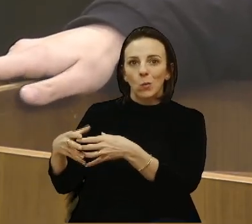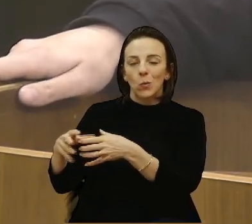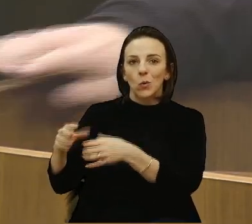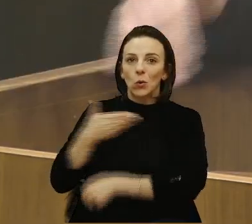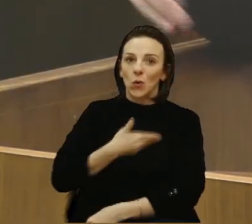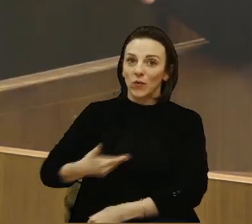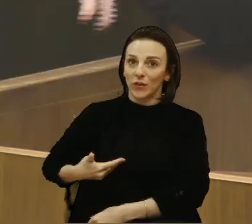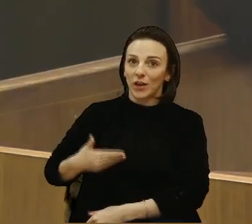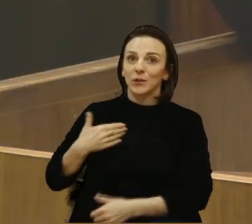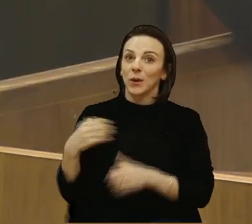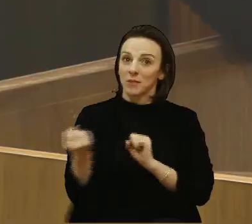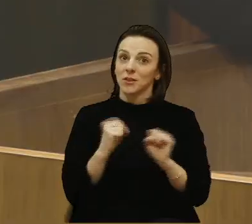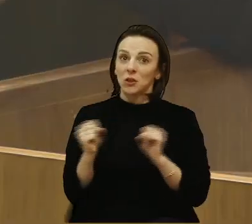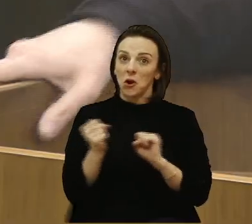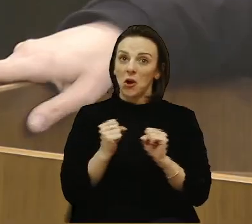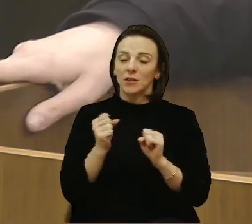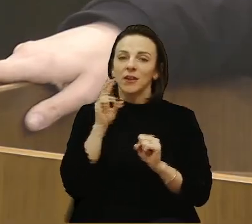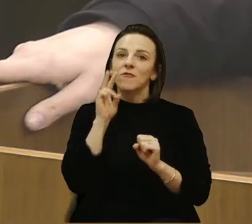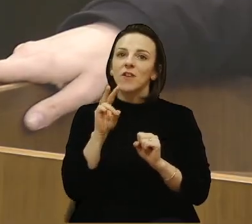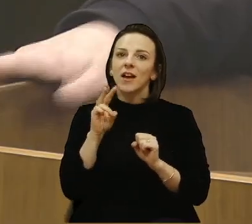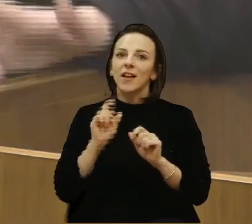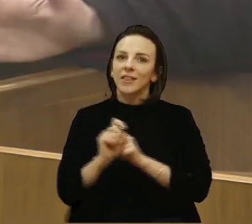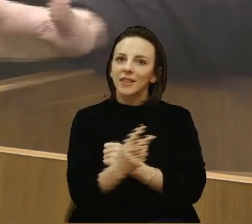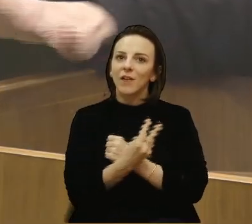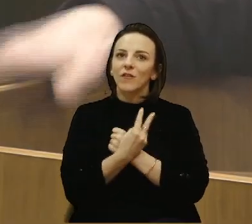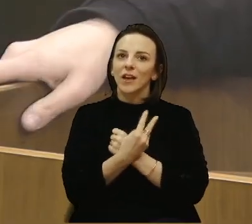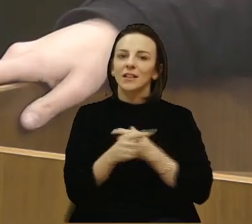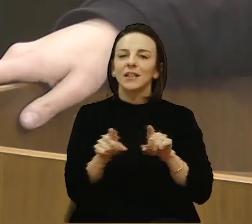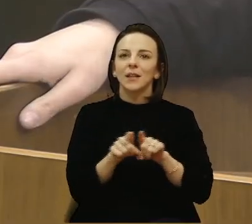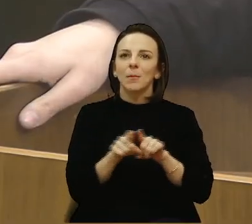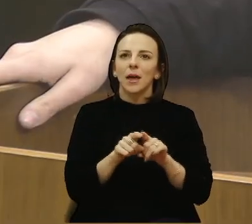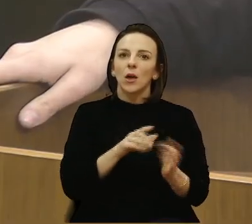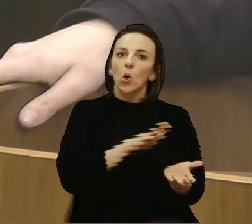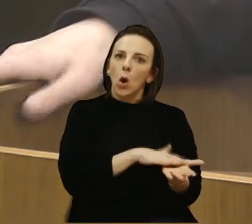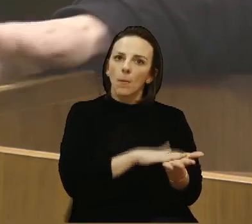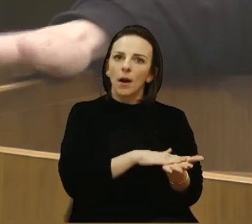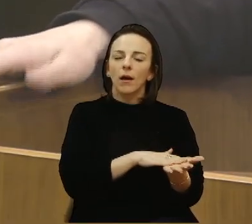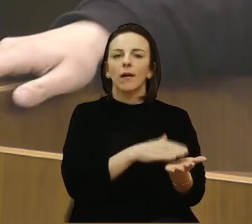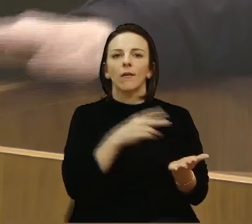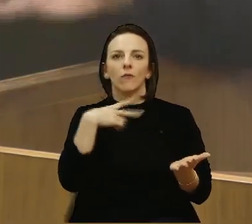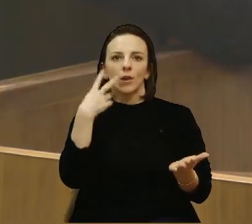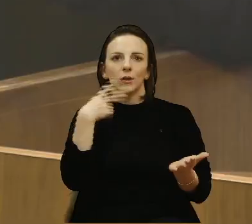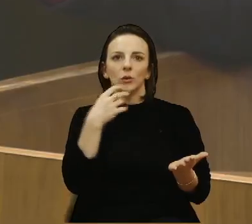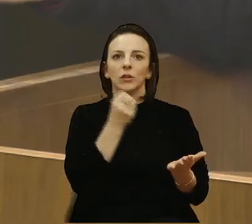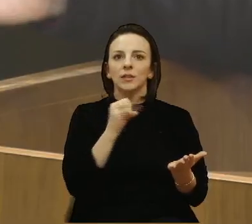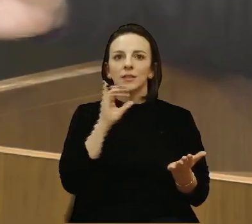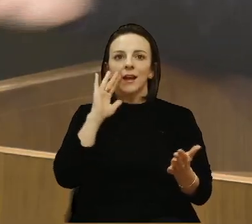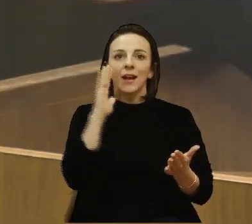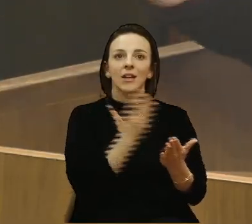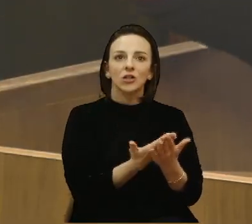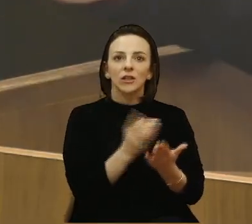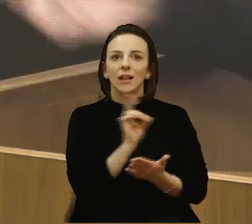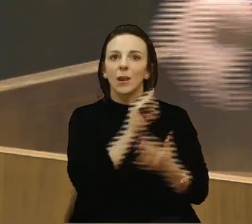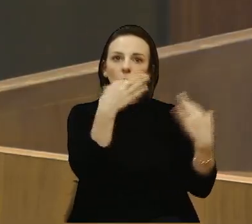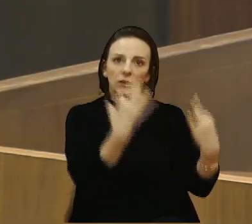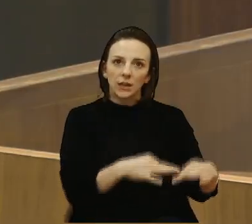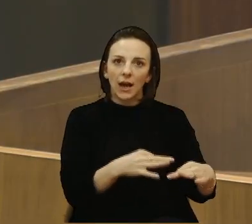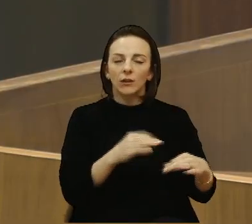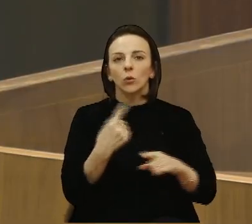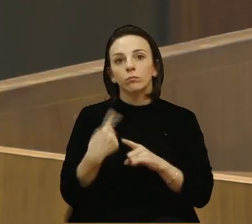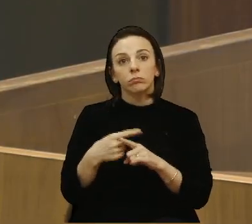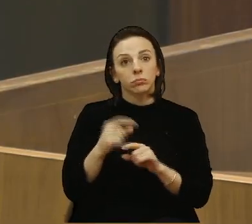e para ouvir o pessoal explicando e cobrando dos vereadores também se acreditam que as suas posições não são corretas, porque foi isso que a secretária de Junta fez.